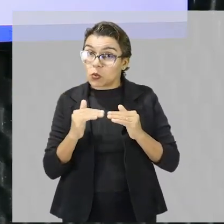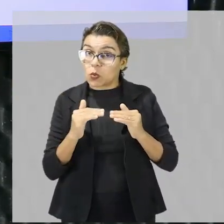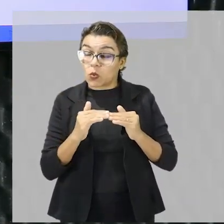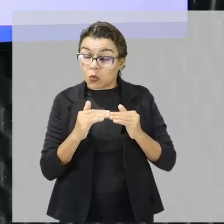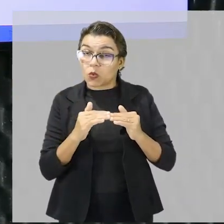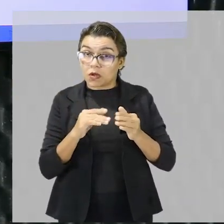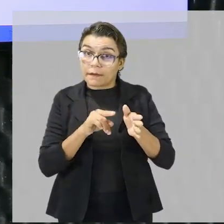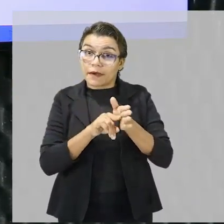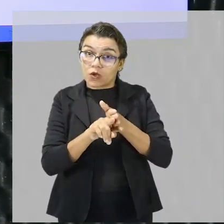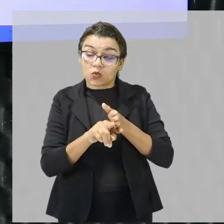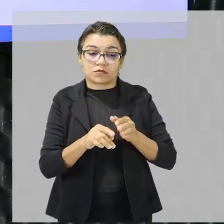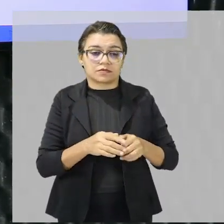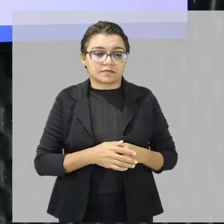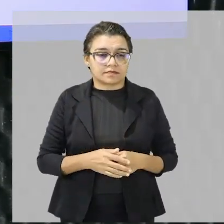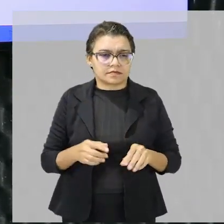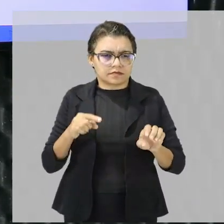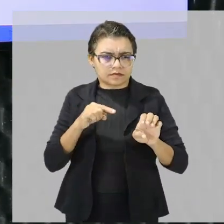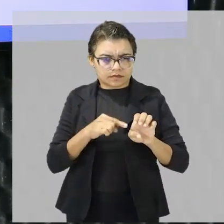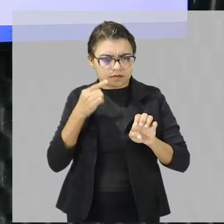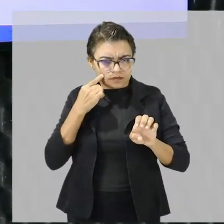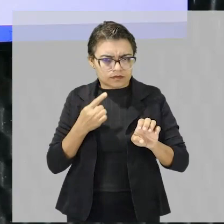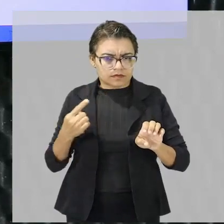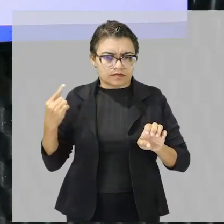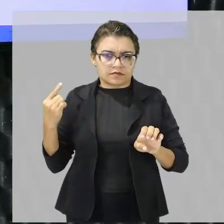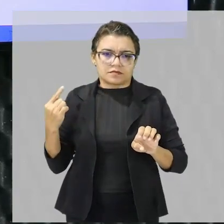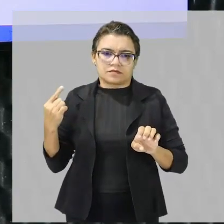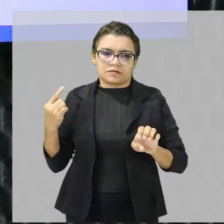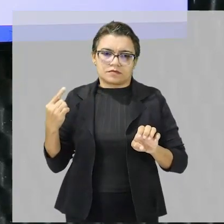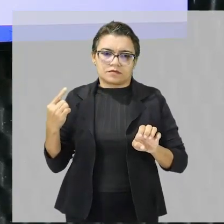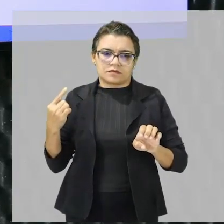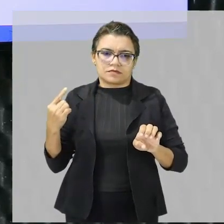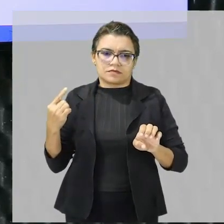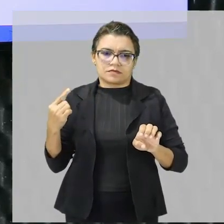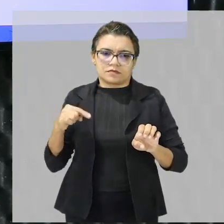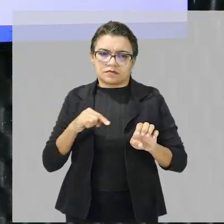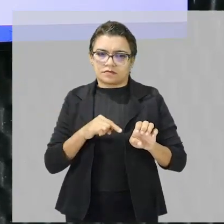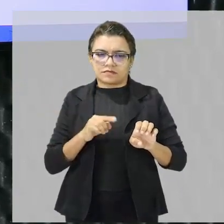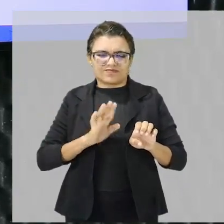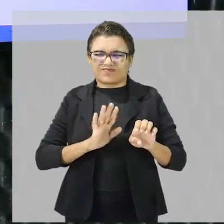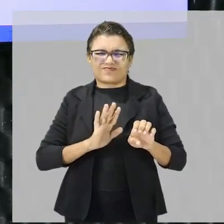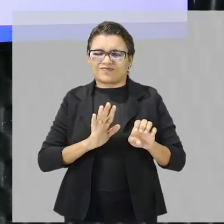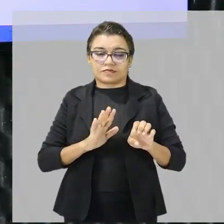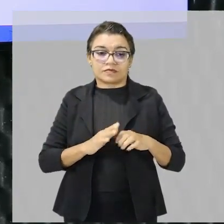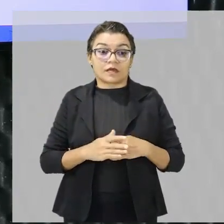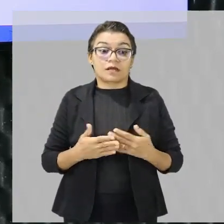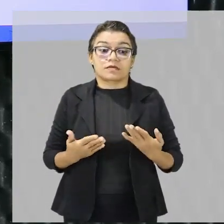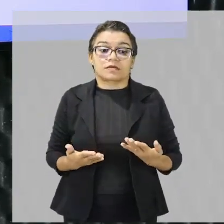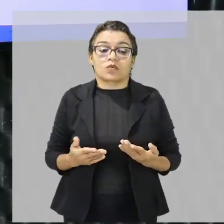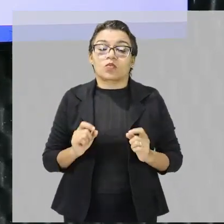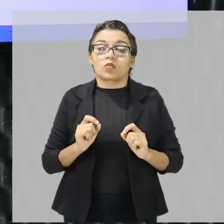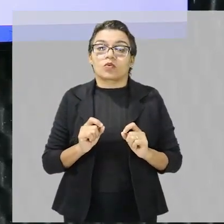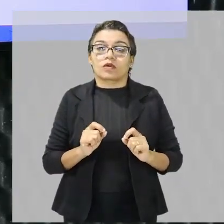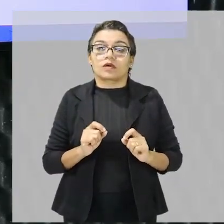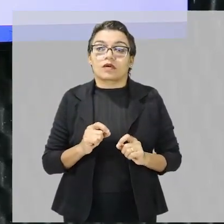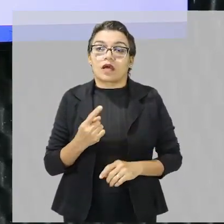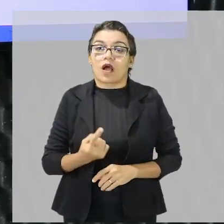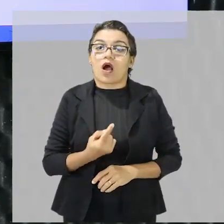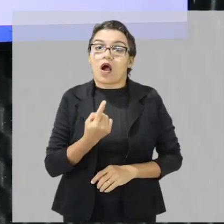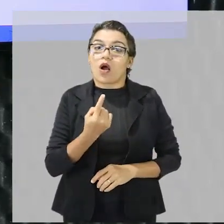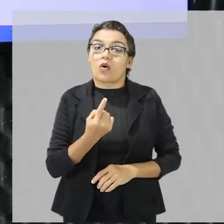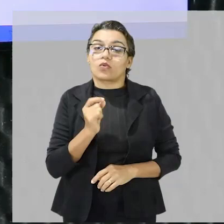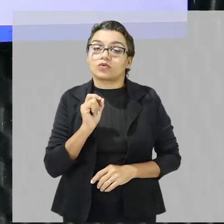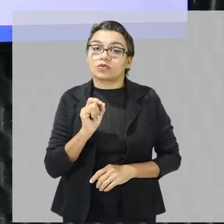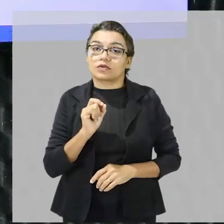gente. Amplifica o sentimento de ansiedade. Não é esse o objetivo. Então, aqui a única alternativa que nós